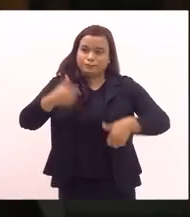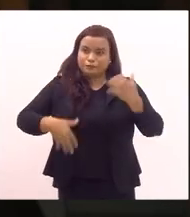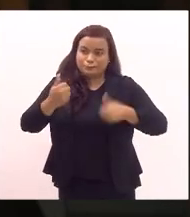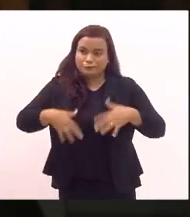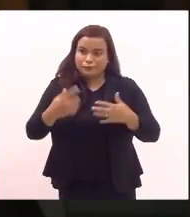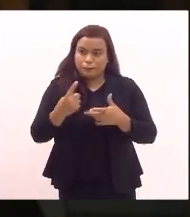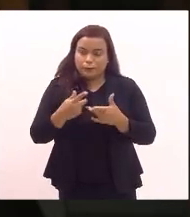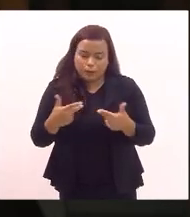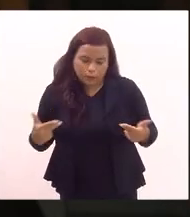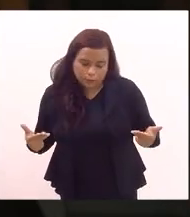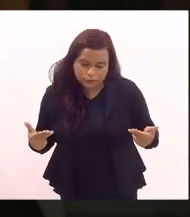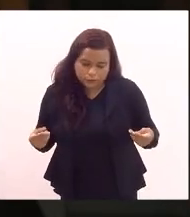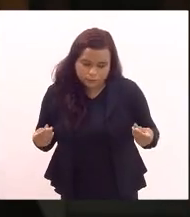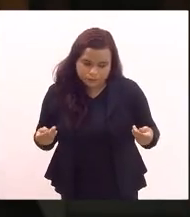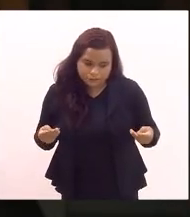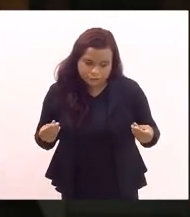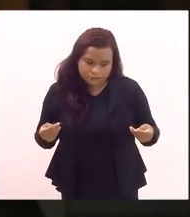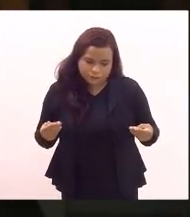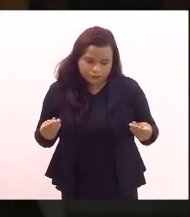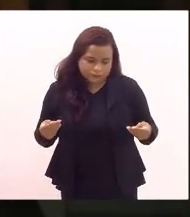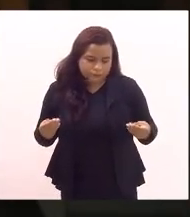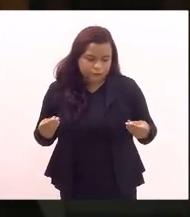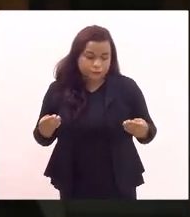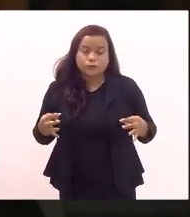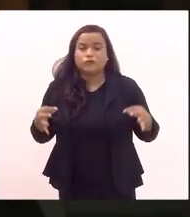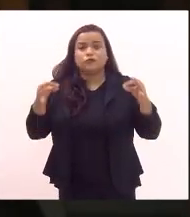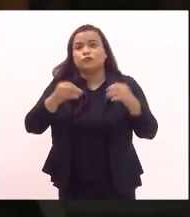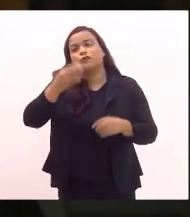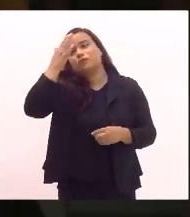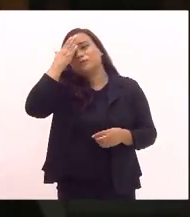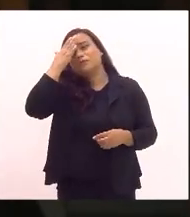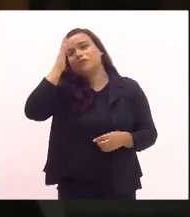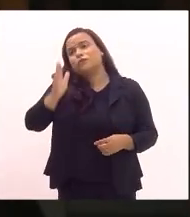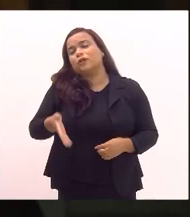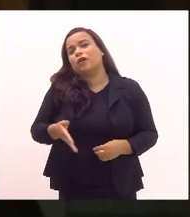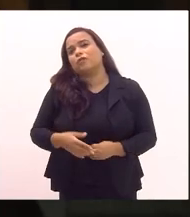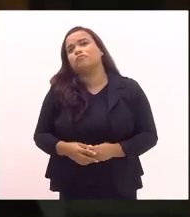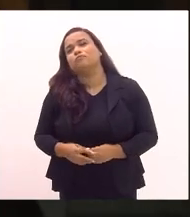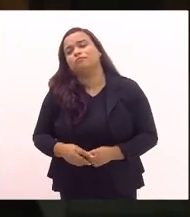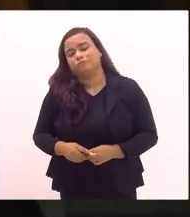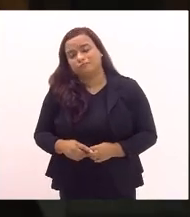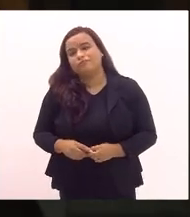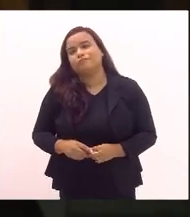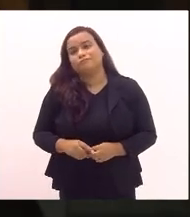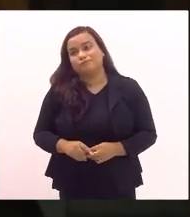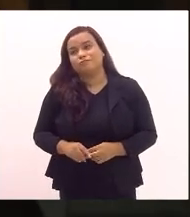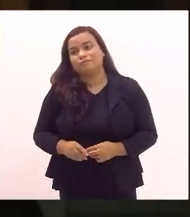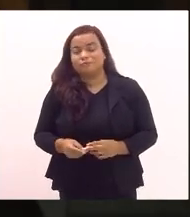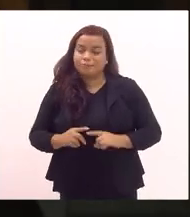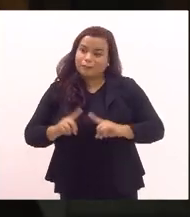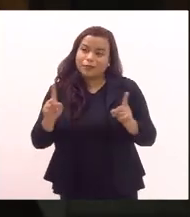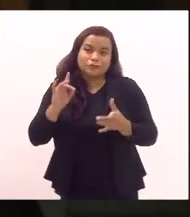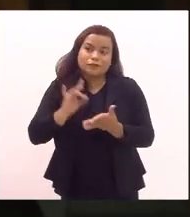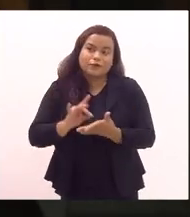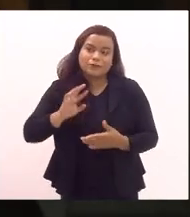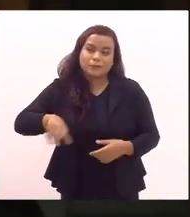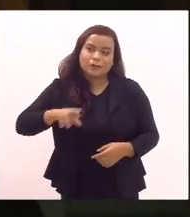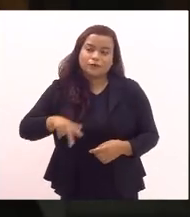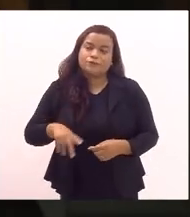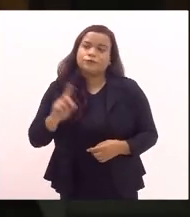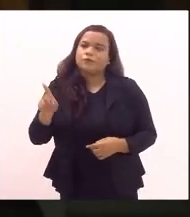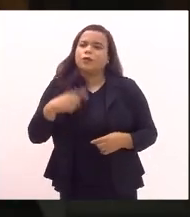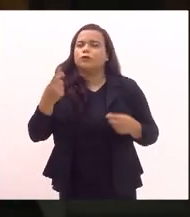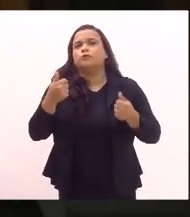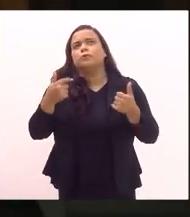algo o que todos já sabem mas não é verdade né a gente